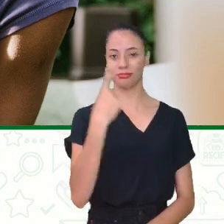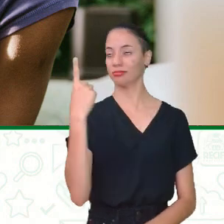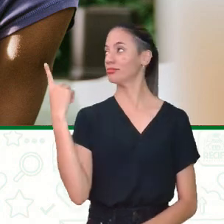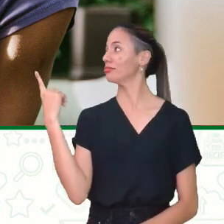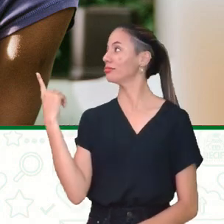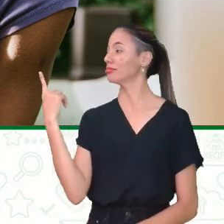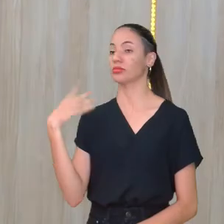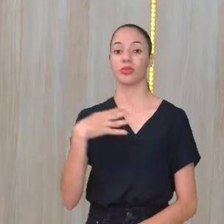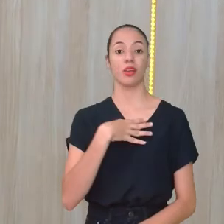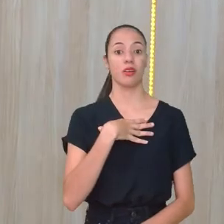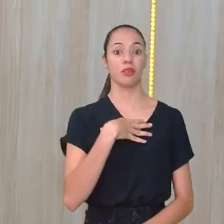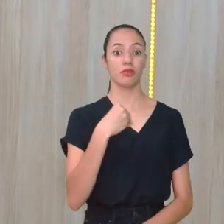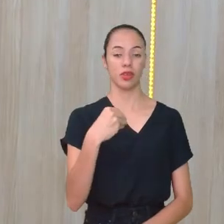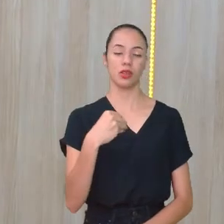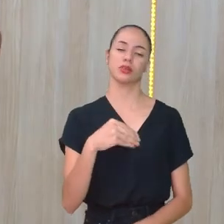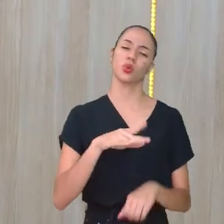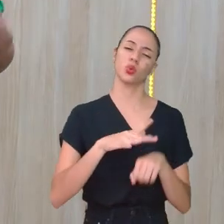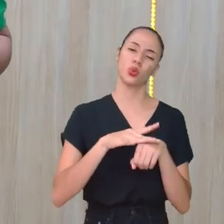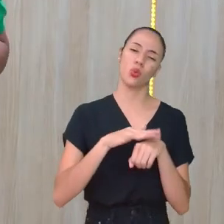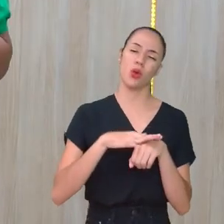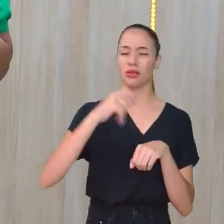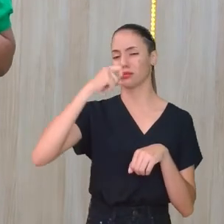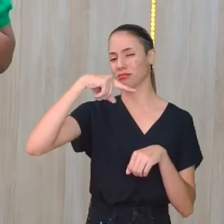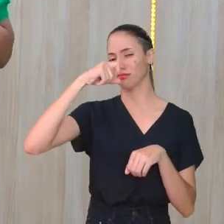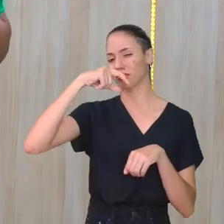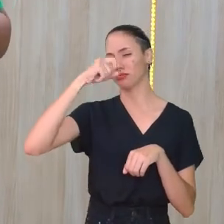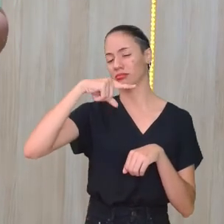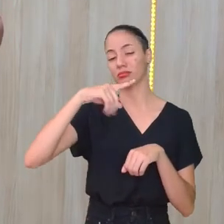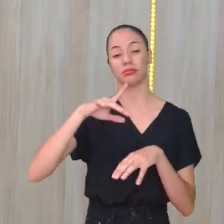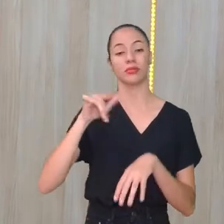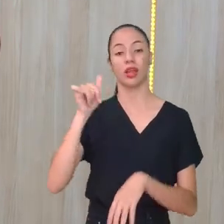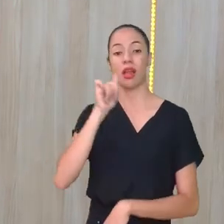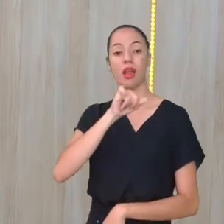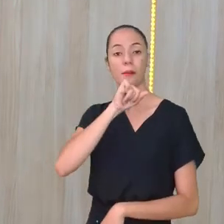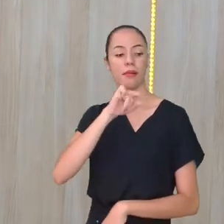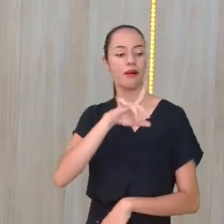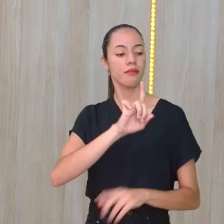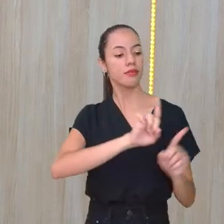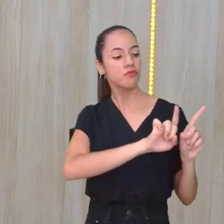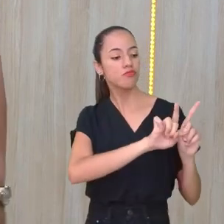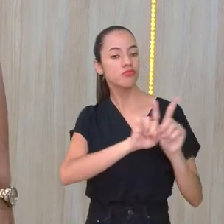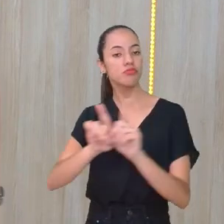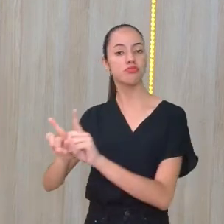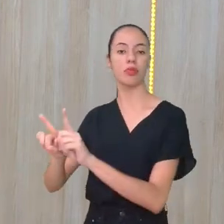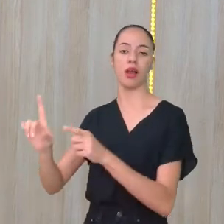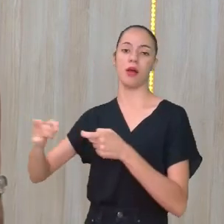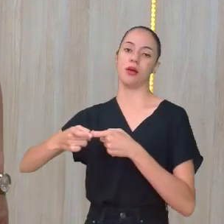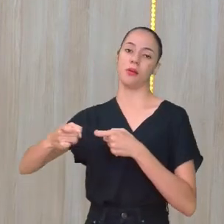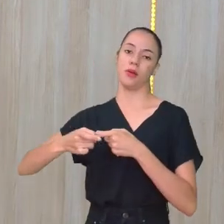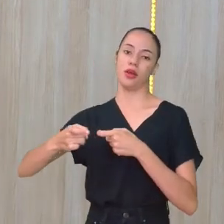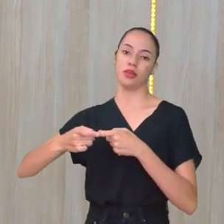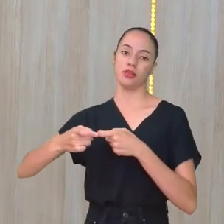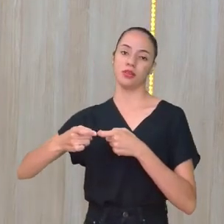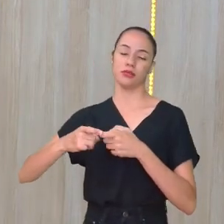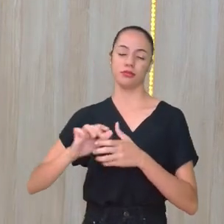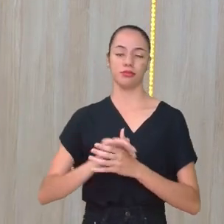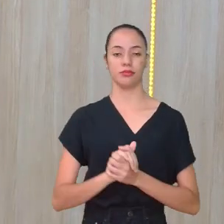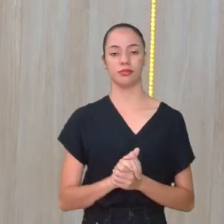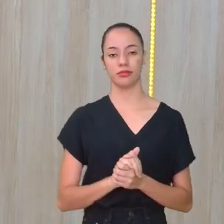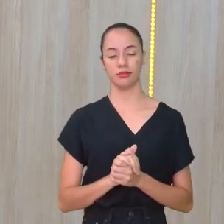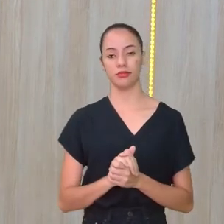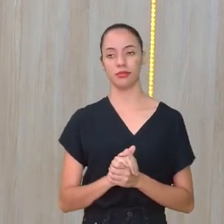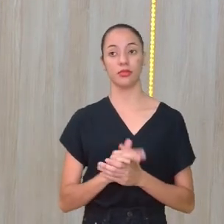filhinho está doente, né? Muito gripado, e ela leva ele ao médico. Então, vamos criar